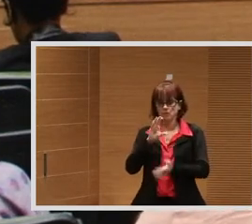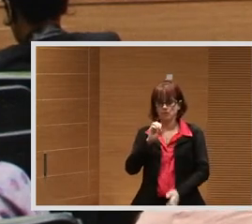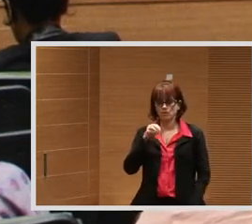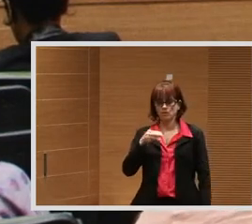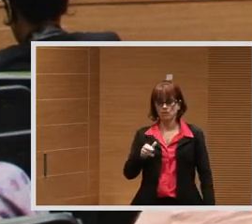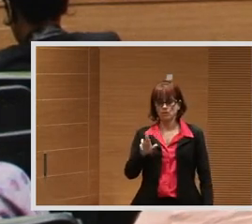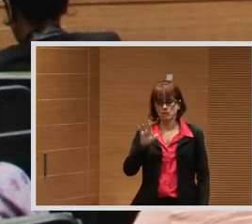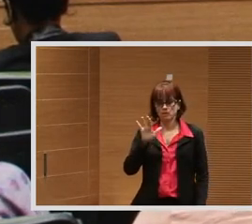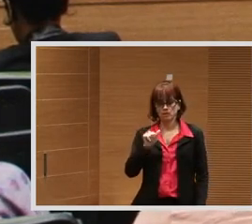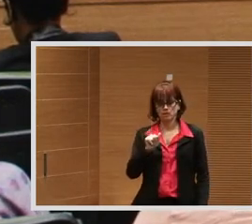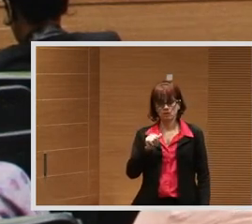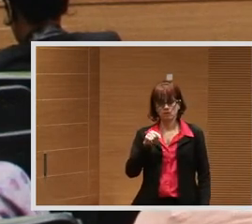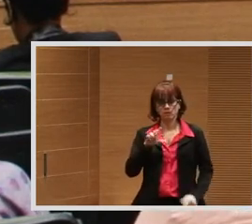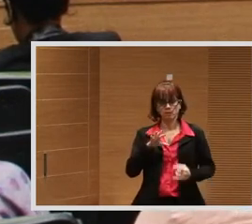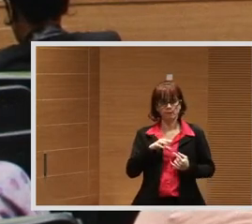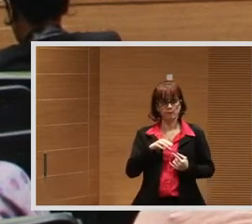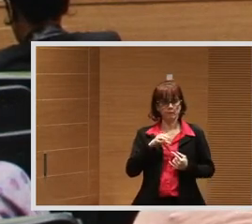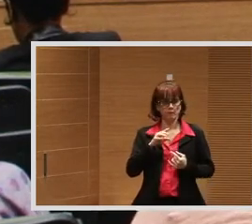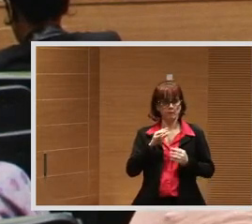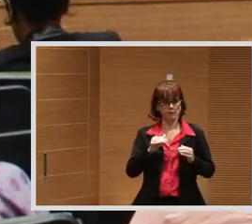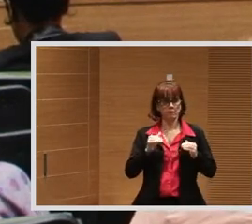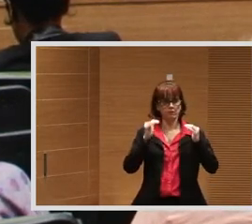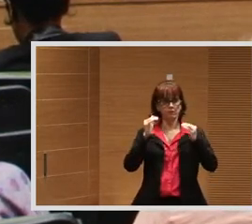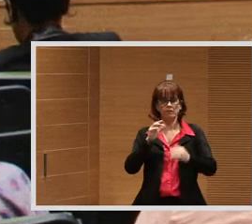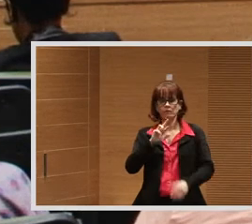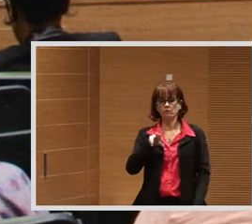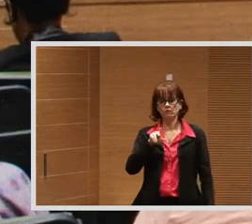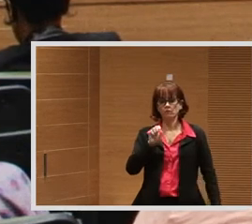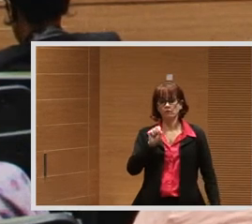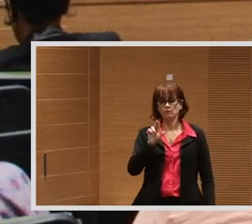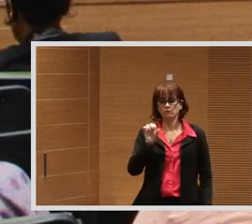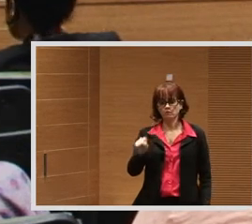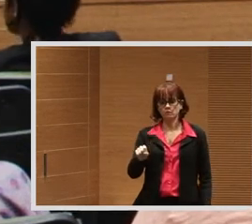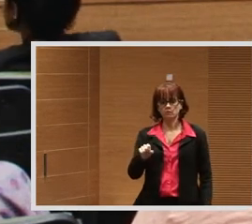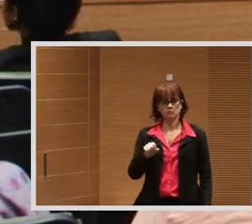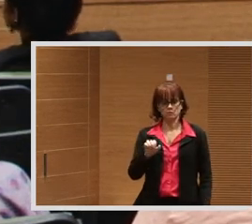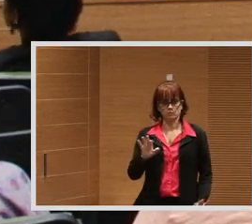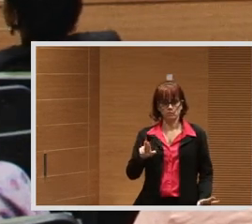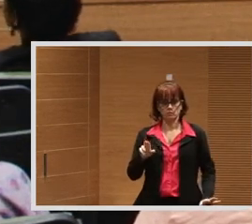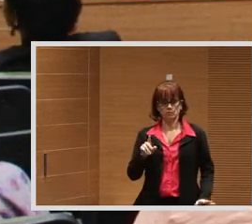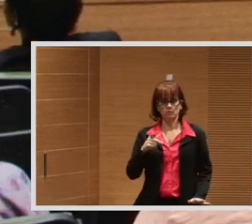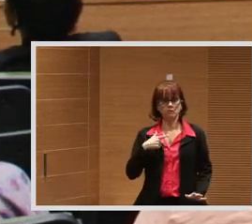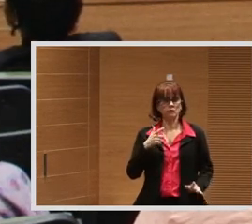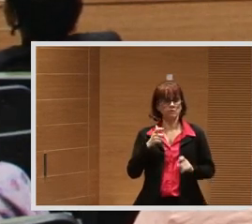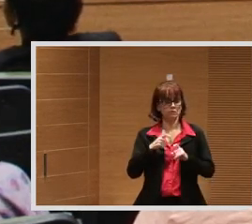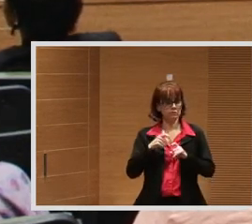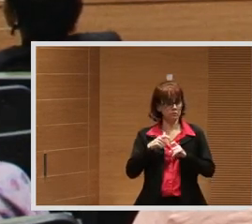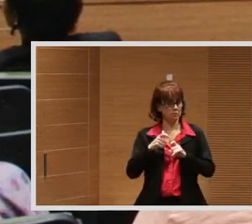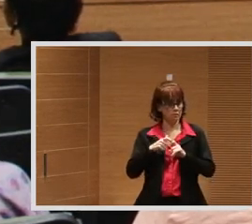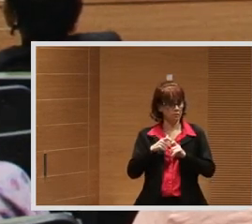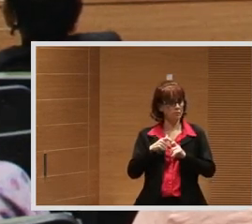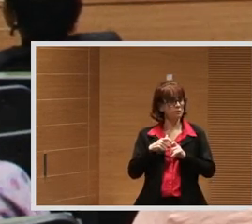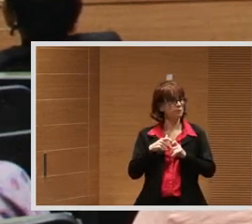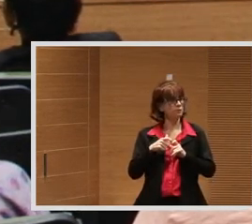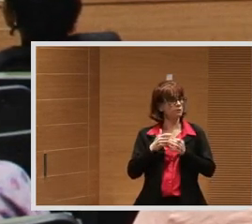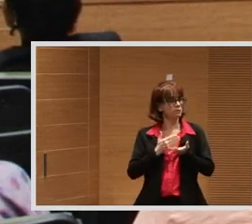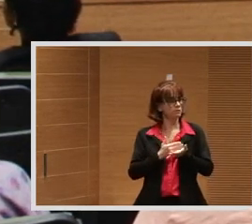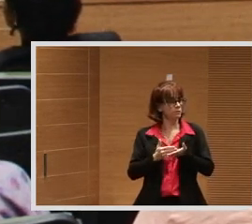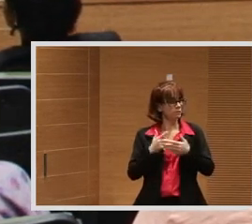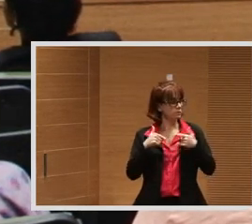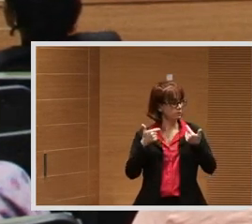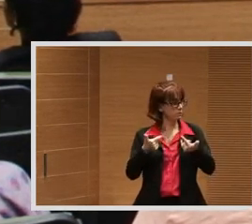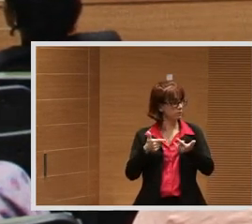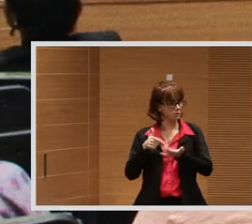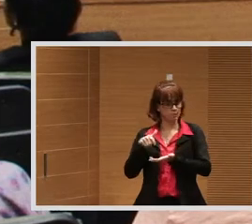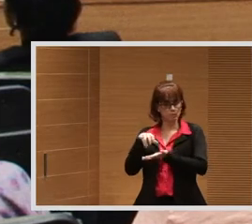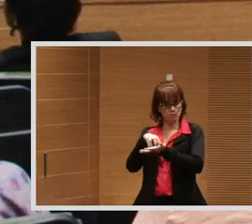ser a autoridade. Então, não é o SUS, não é nada disso. Eles passam, os médicos passam a ser, nas comarcas, a autoridade,